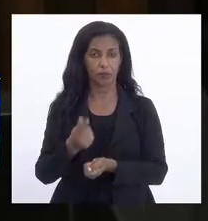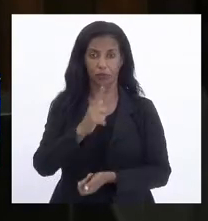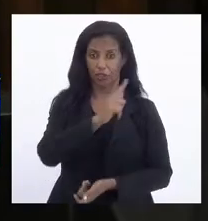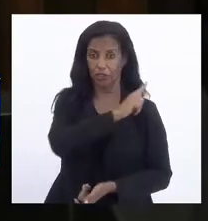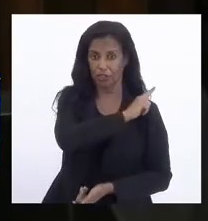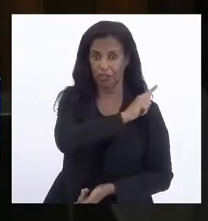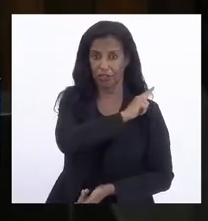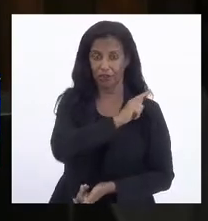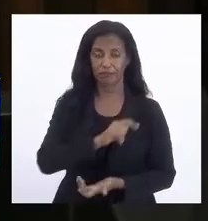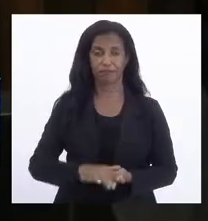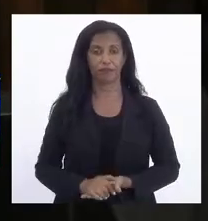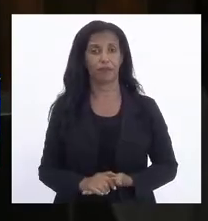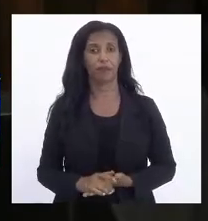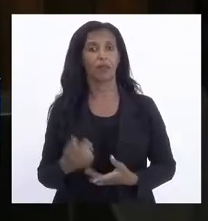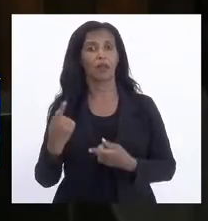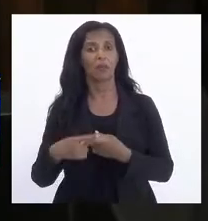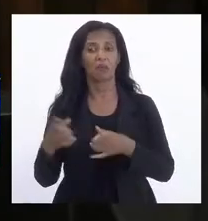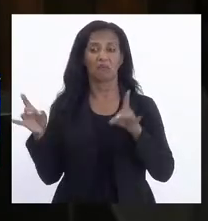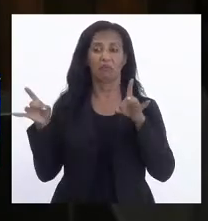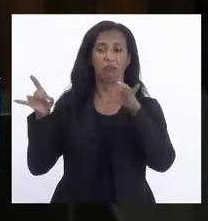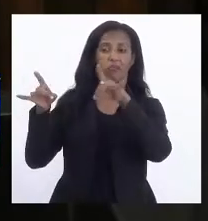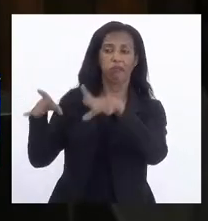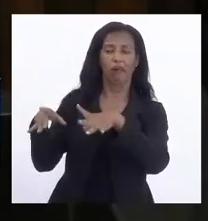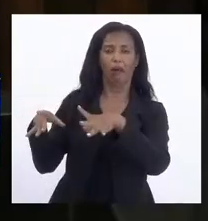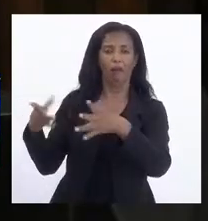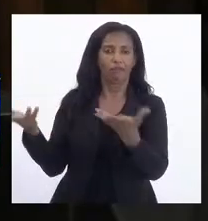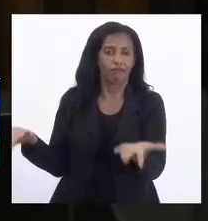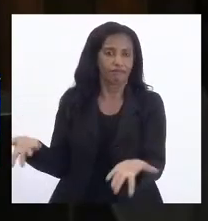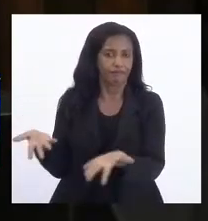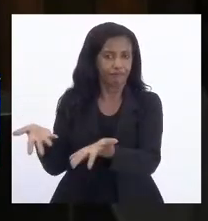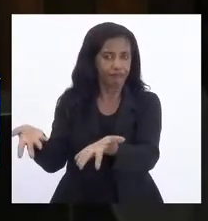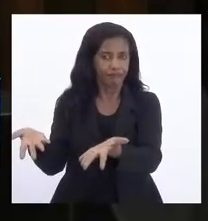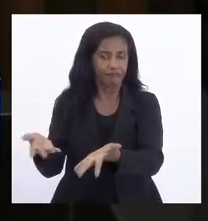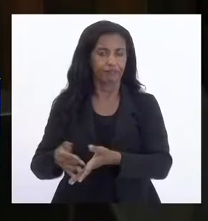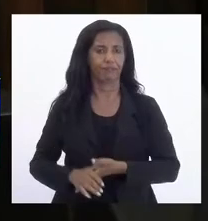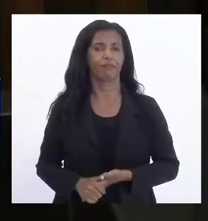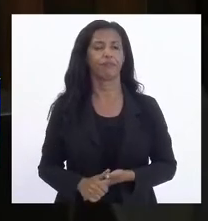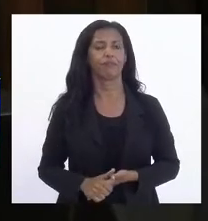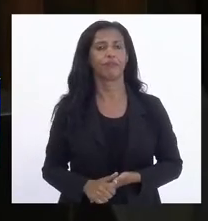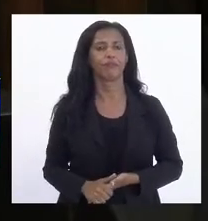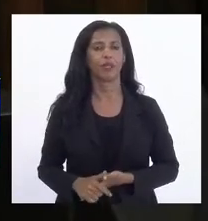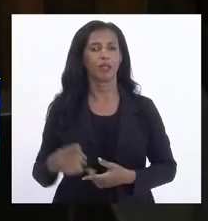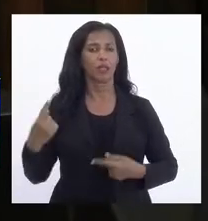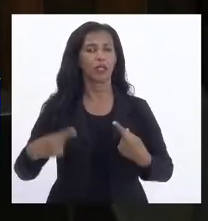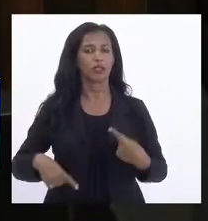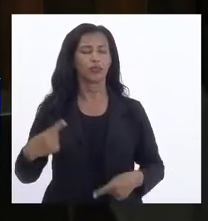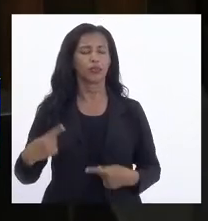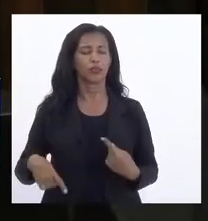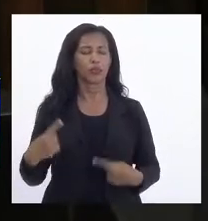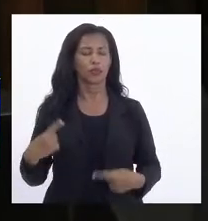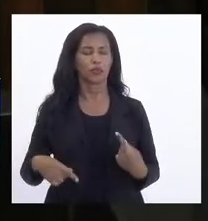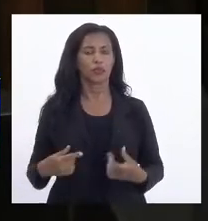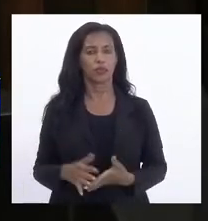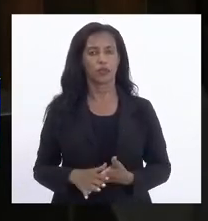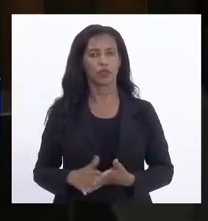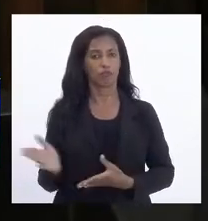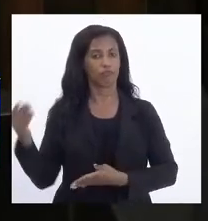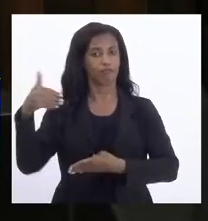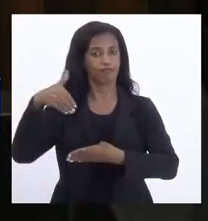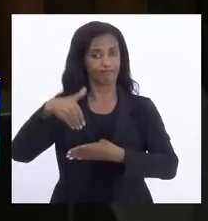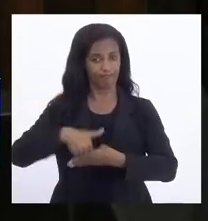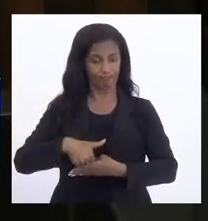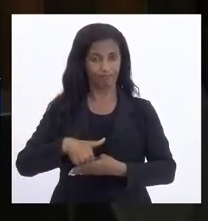gestão, porque está largada a sorte das políticas